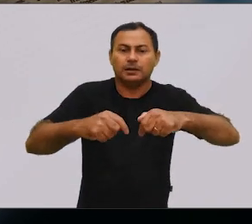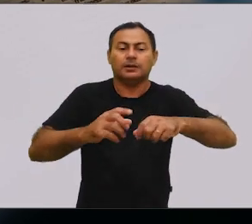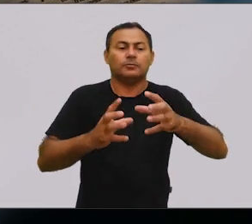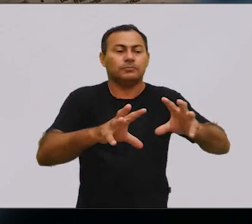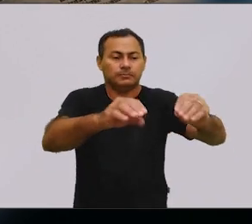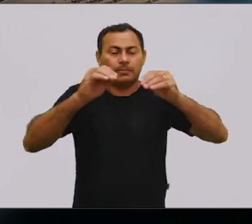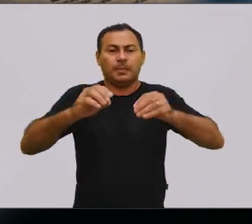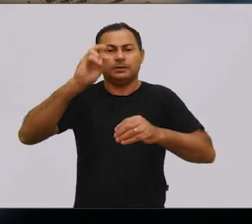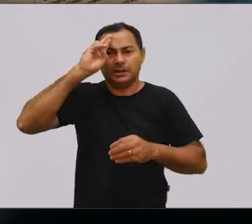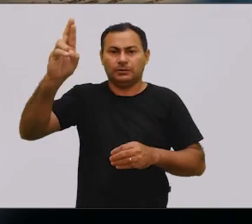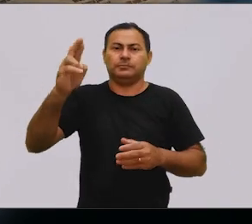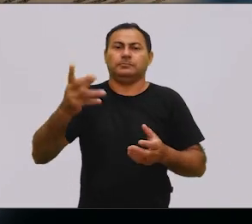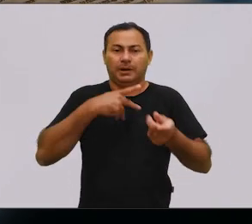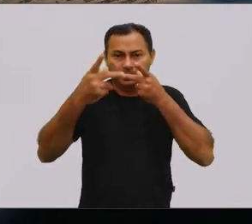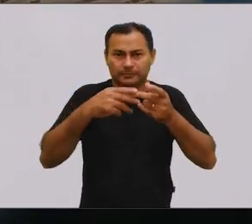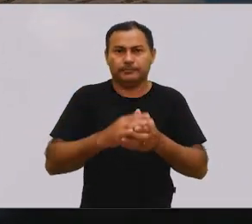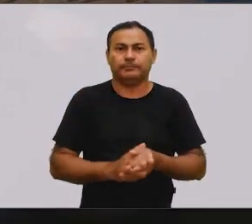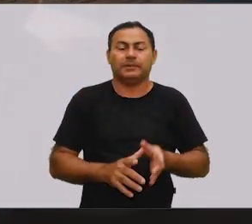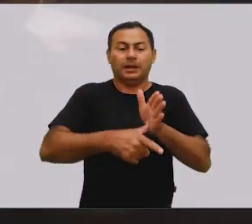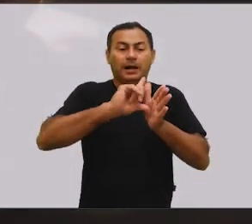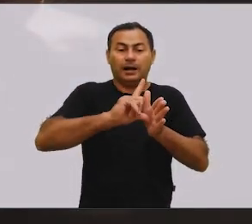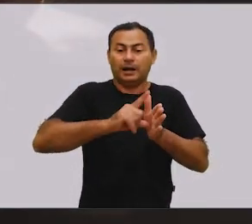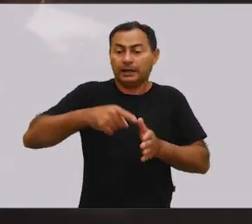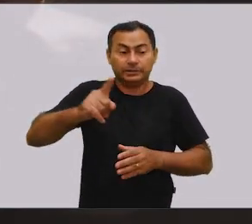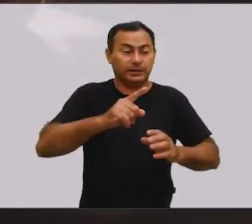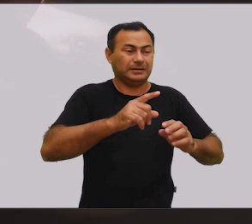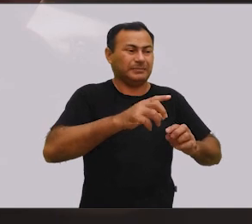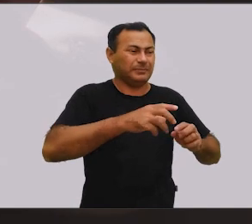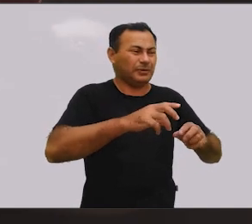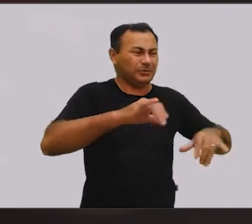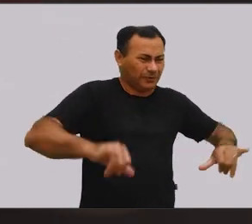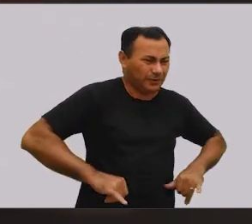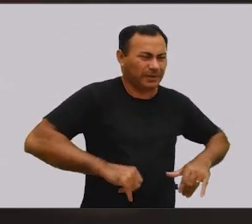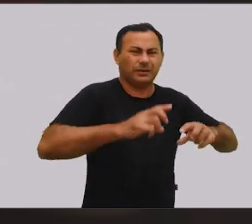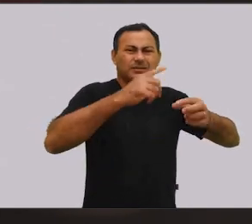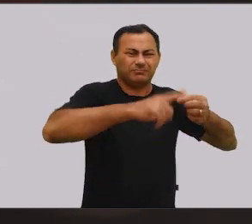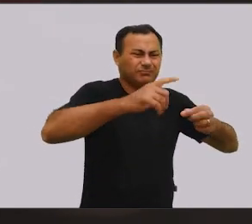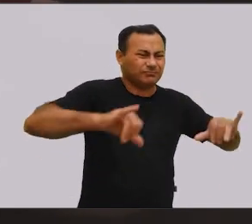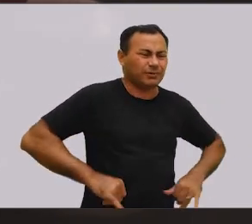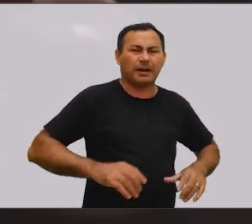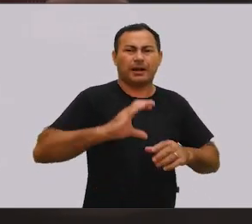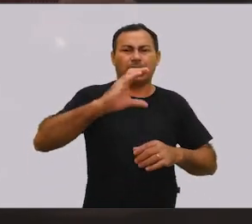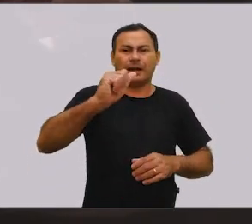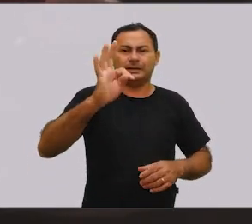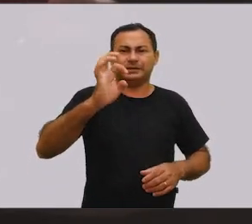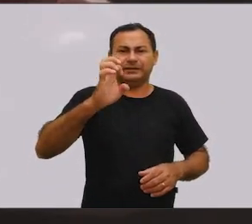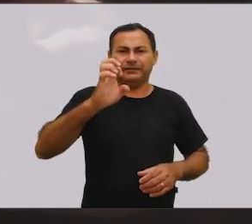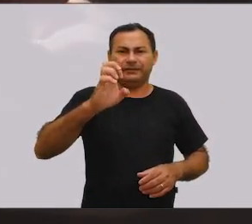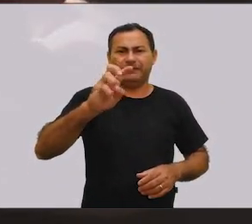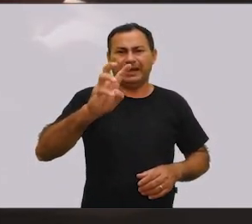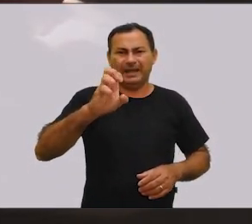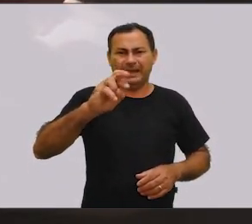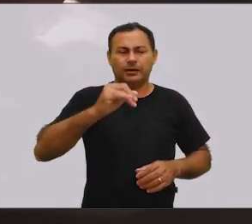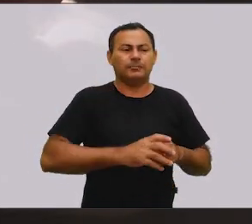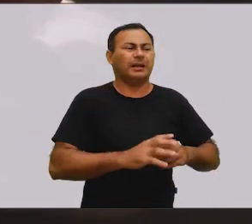os deportei, diz o Senhor. Antes de ir para o cativeiro, o povo era irredutivelmente idólatra, e